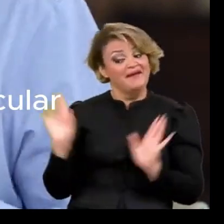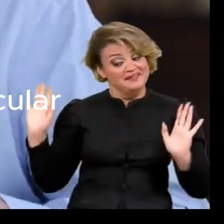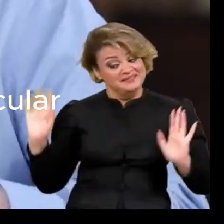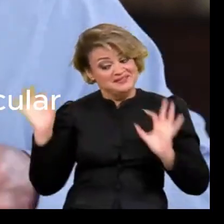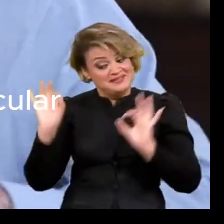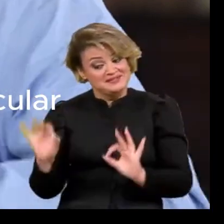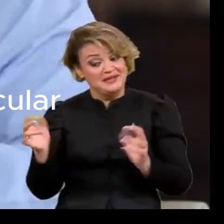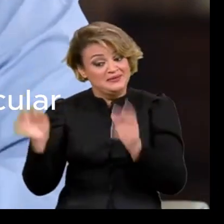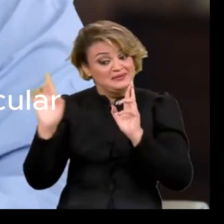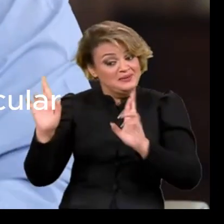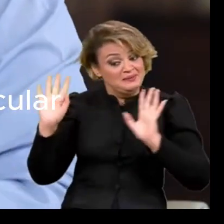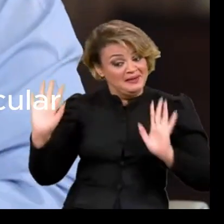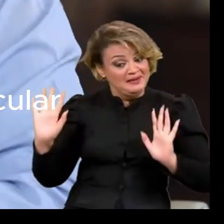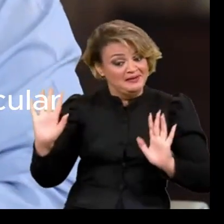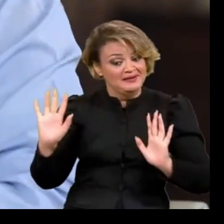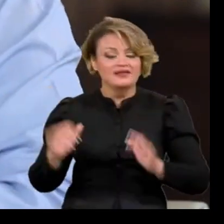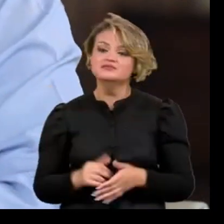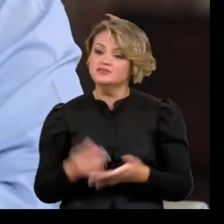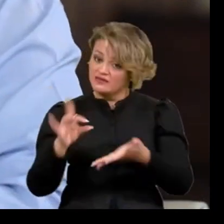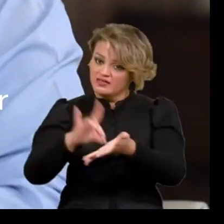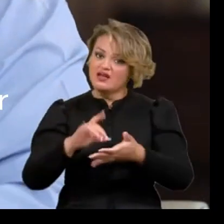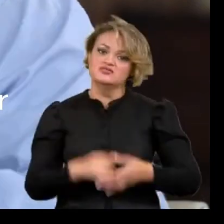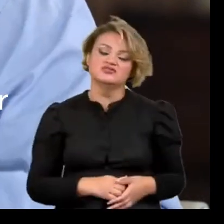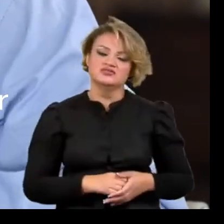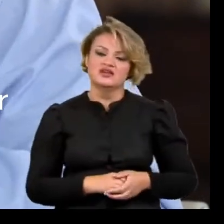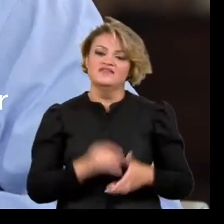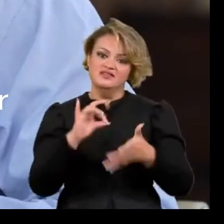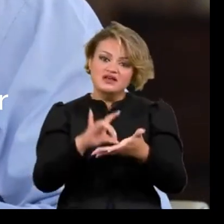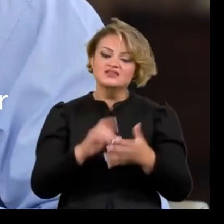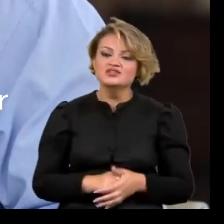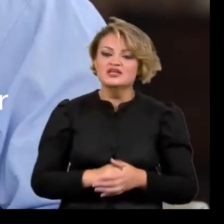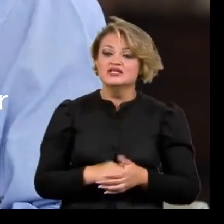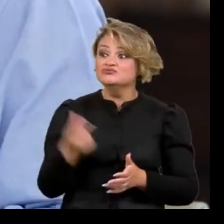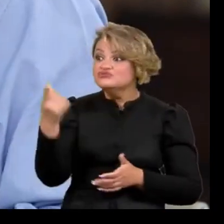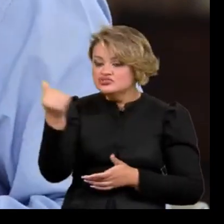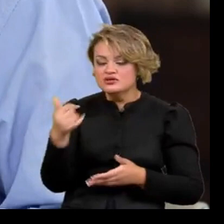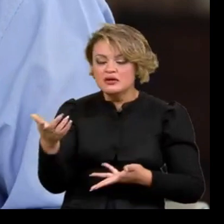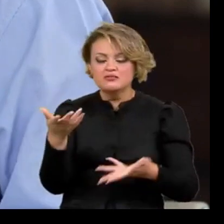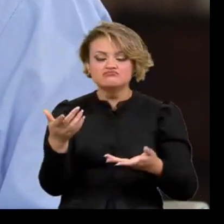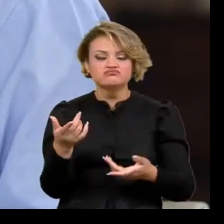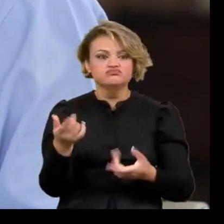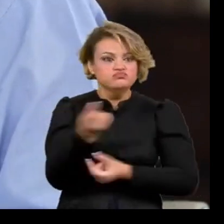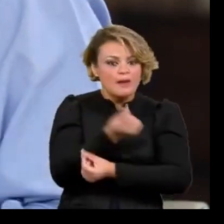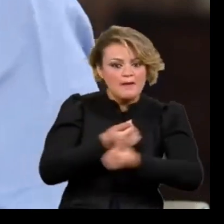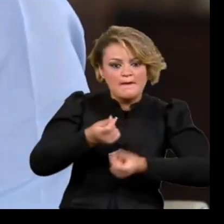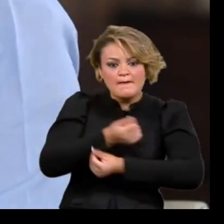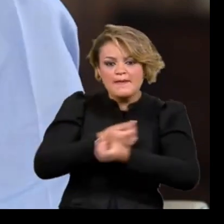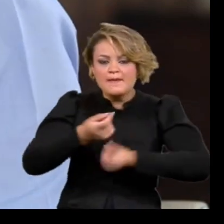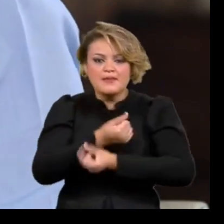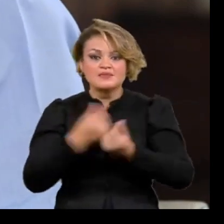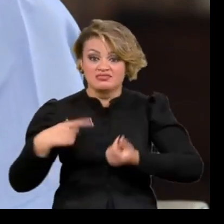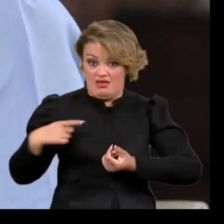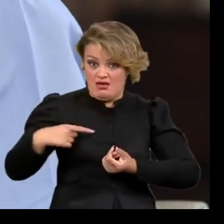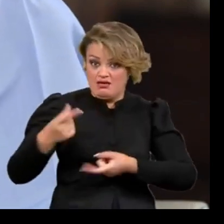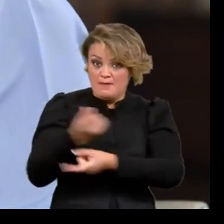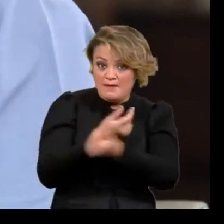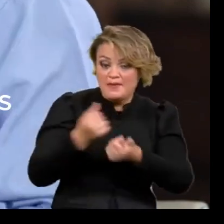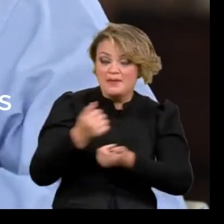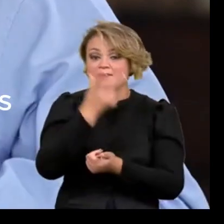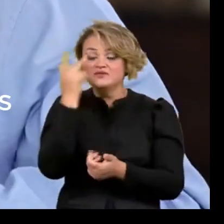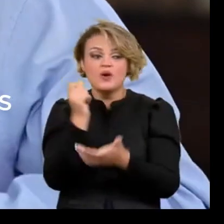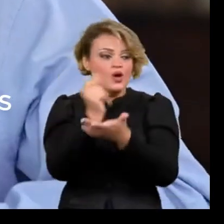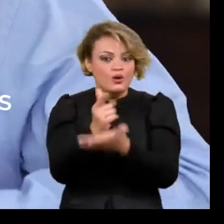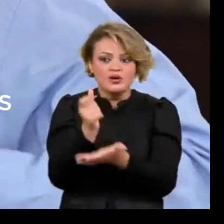porque veja quando o dinheiro começa a circular sabe quando o dinheiro começa a circular as pessoas começam a comprar e as coisas começam a acontecer